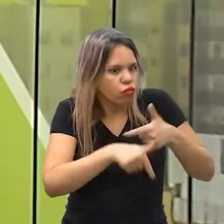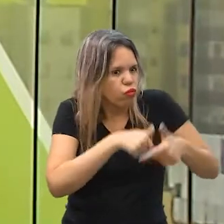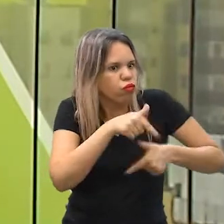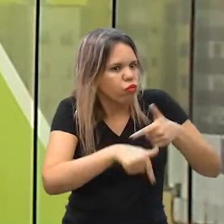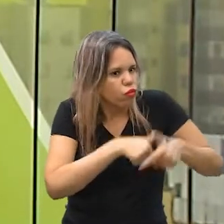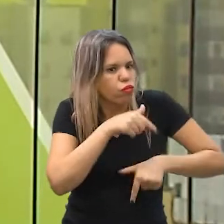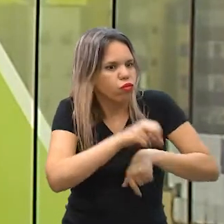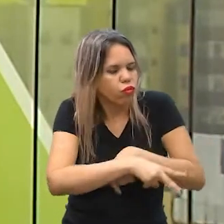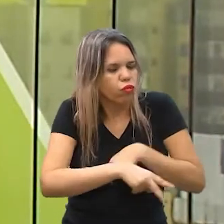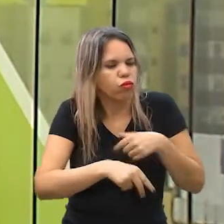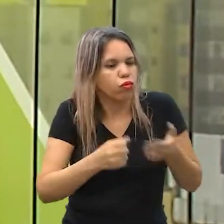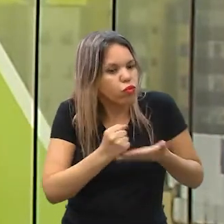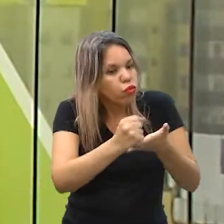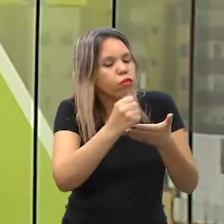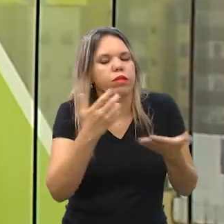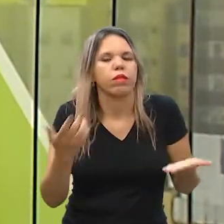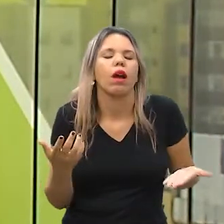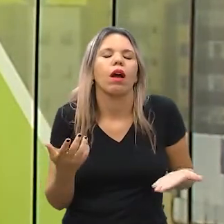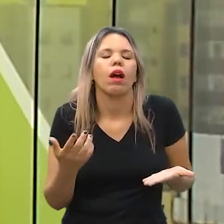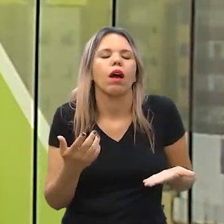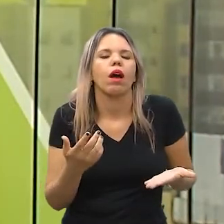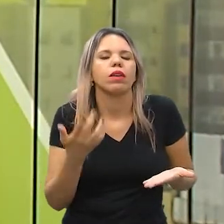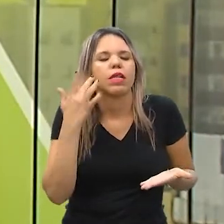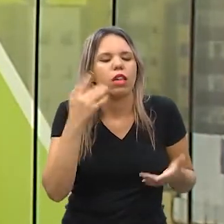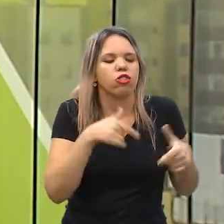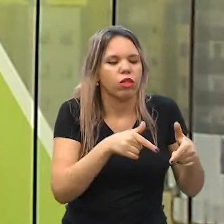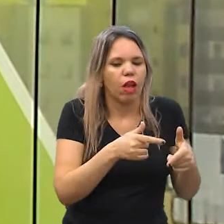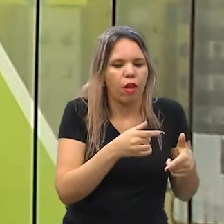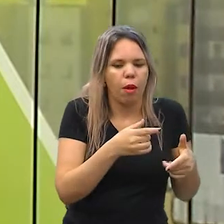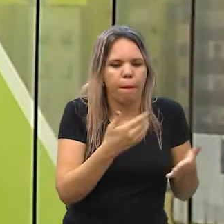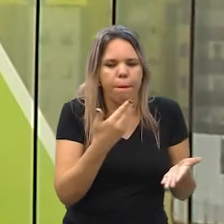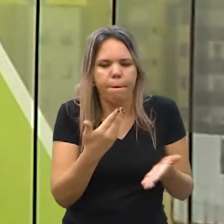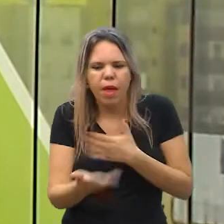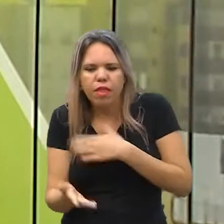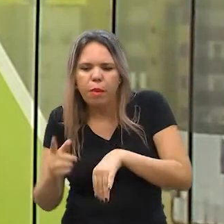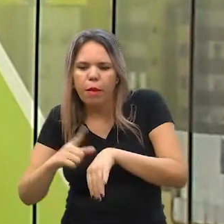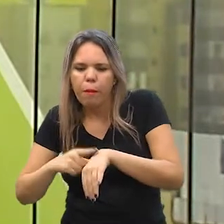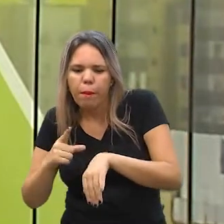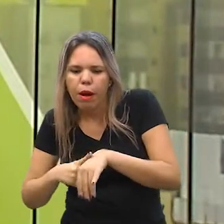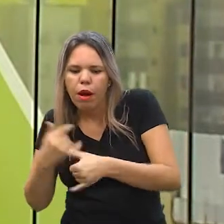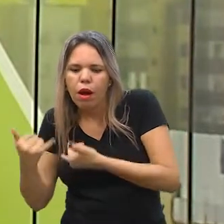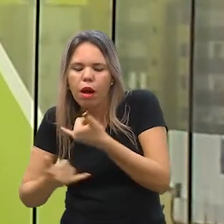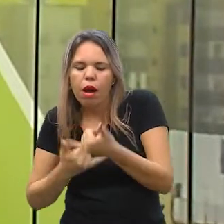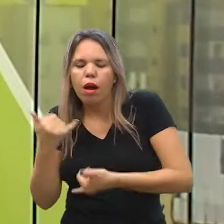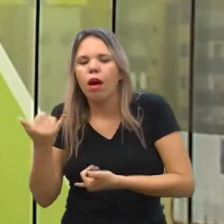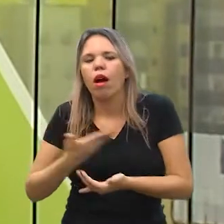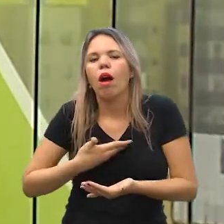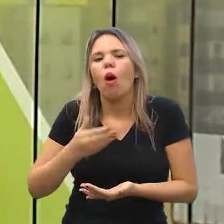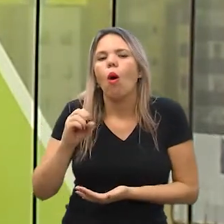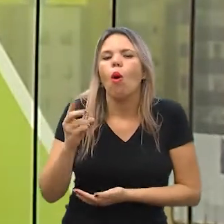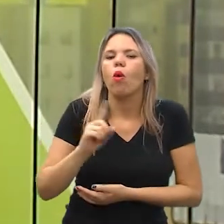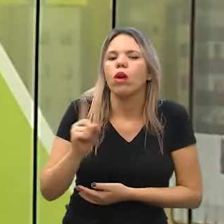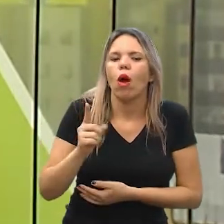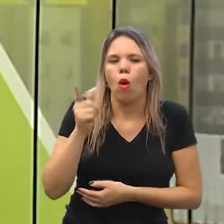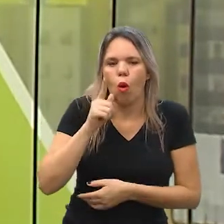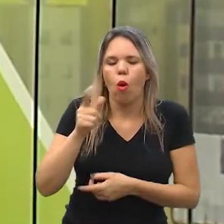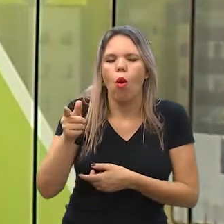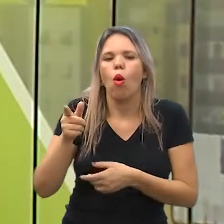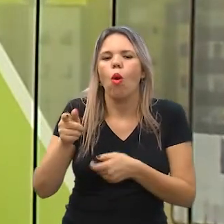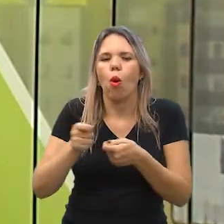ali no emprego, você já estava ajudando. Trabalhar te fez perder alguns momentos, algumas brincadeiras com os amigos, ou